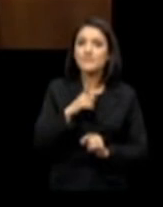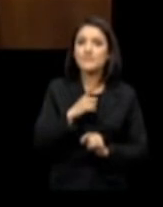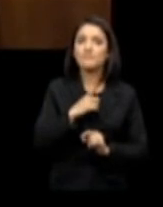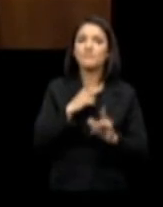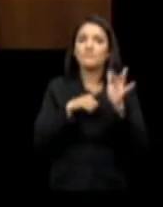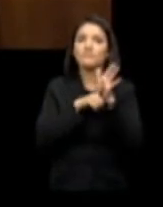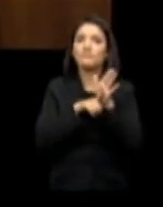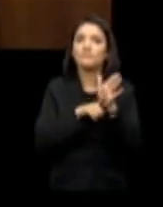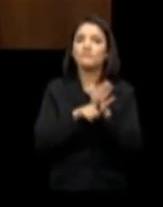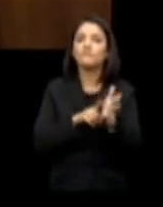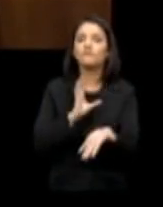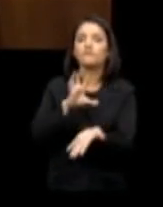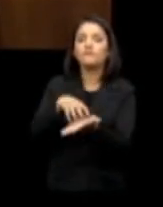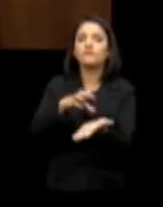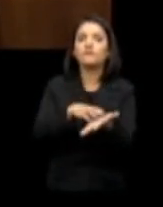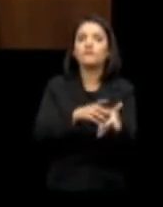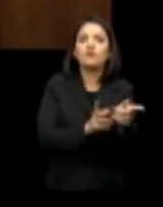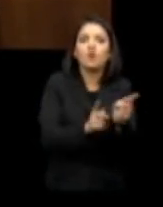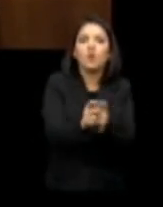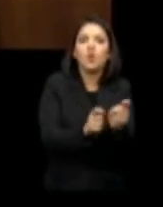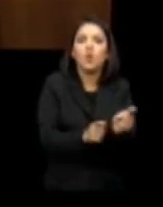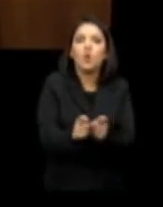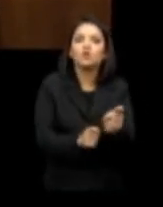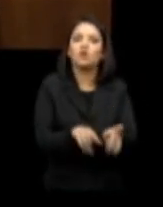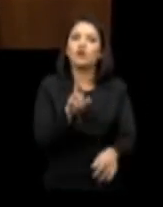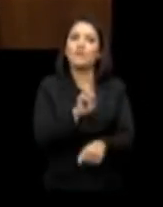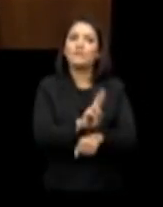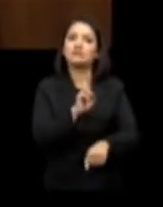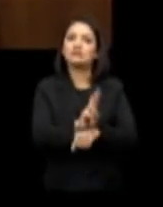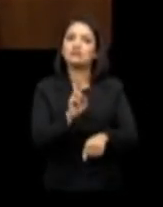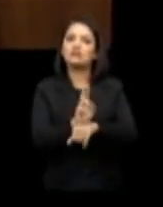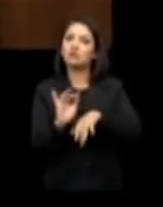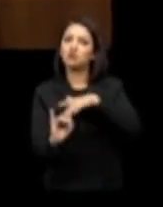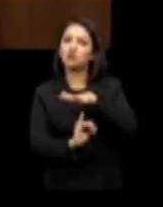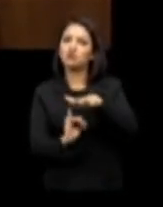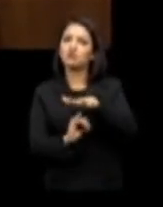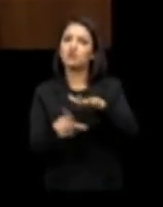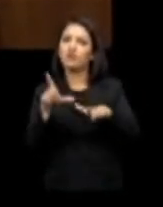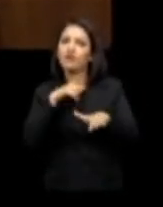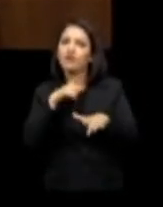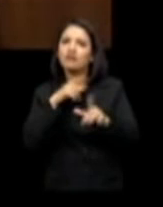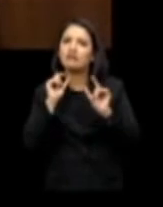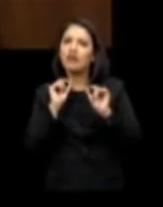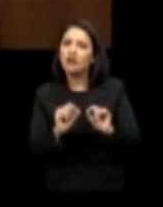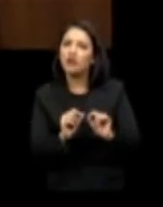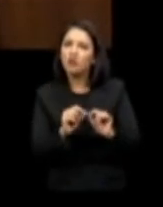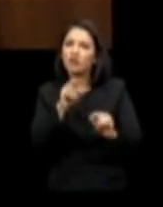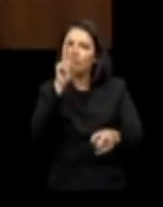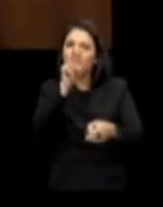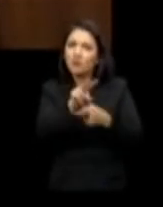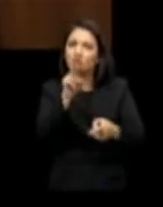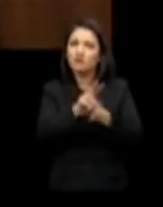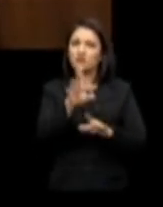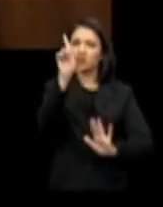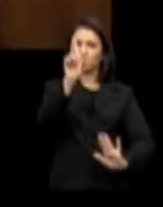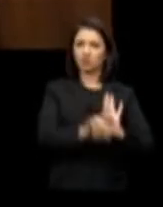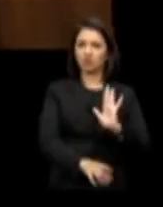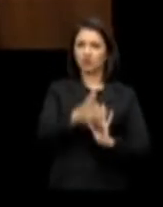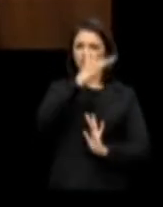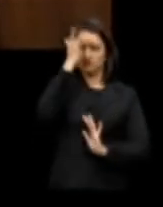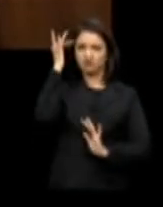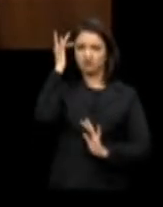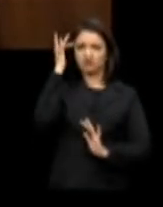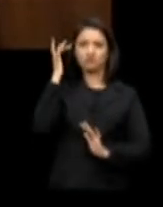de controle e representações institucionalizadas que guardem afinidade com a proteção de direitos individuais e